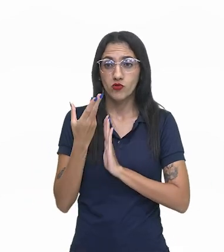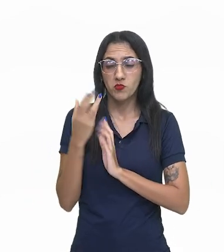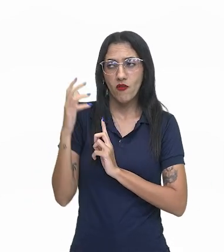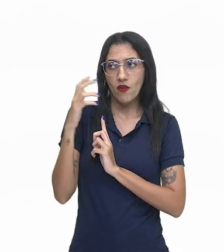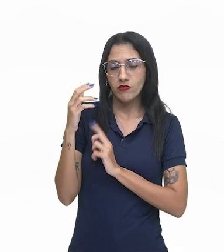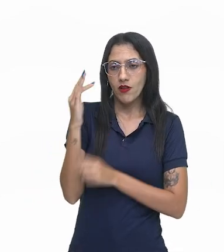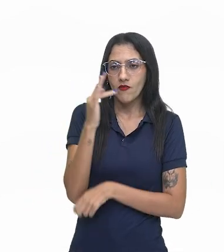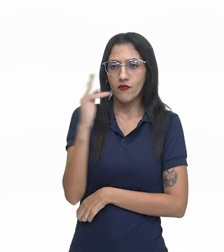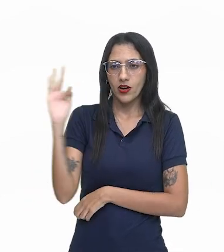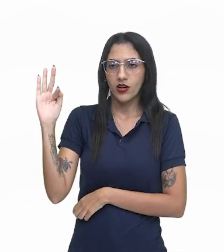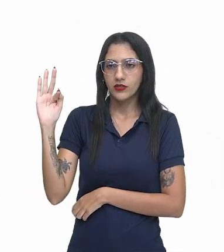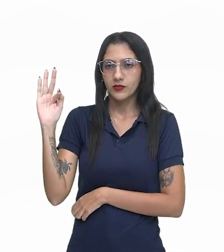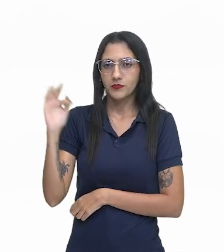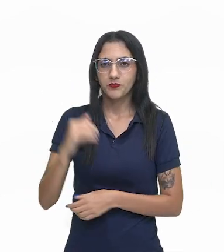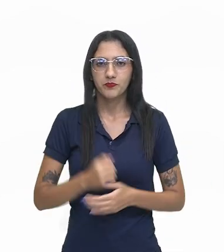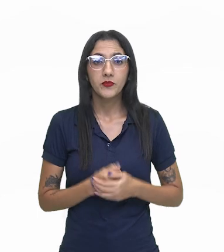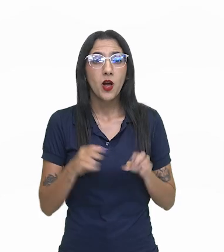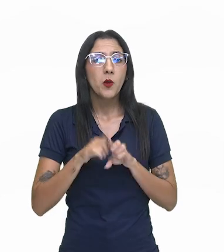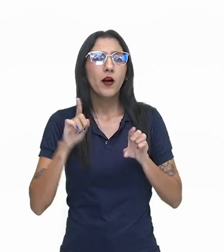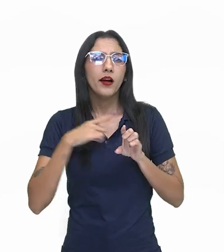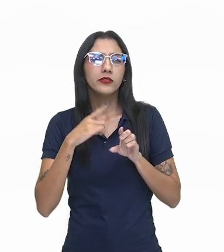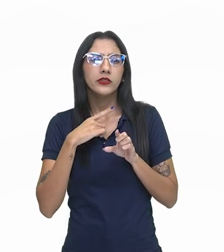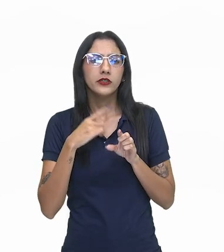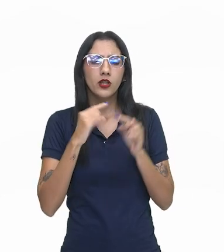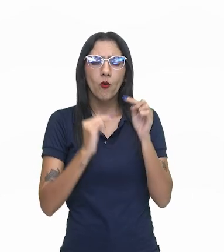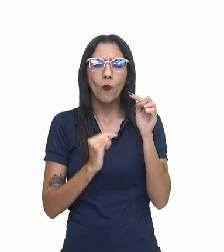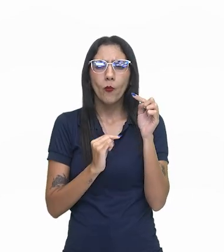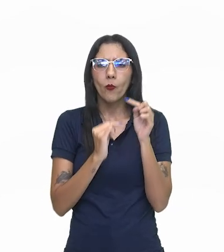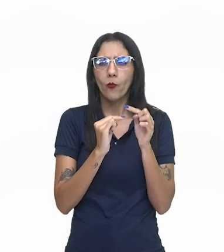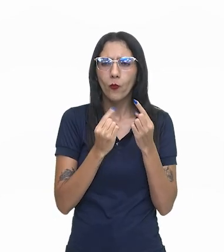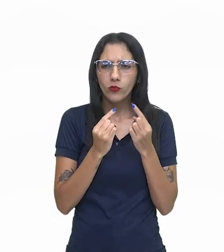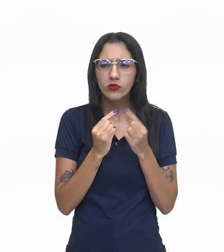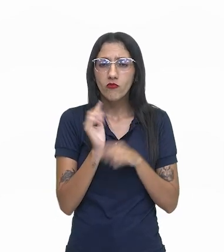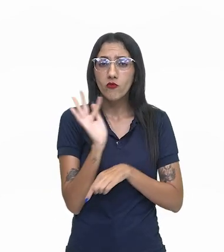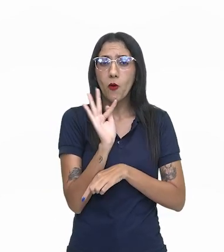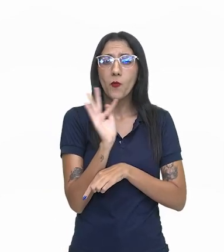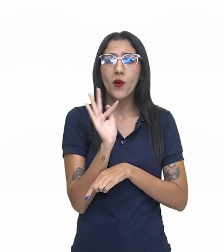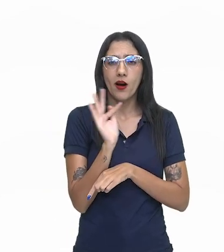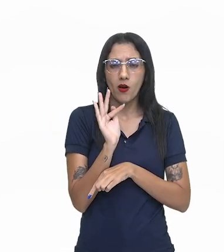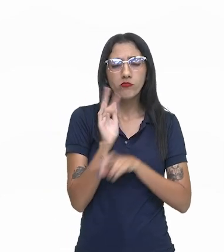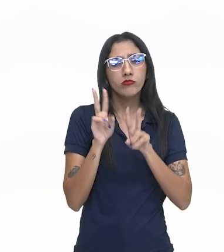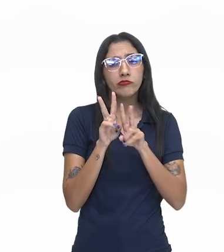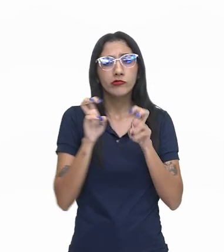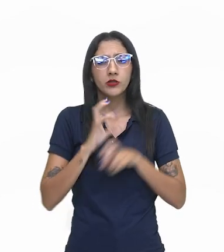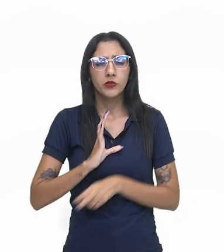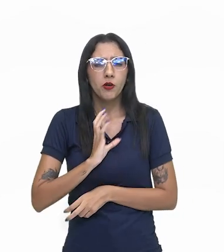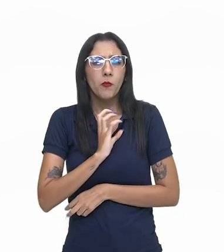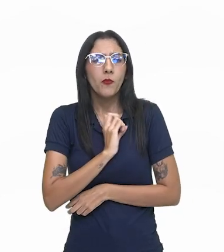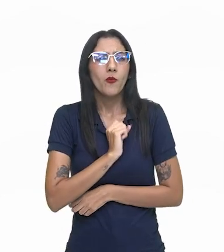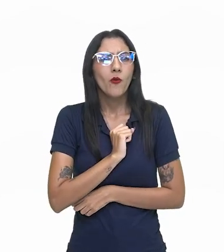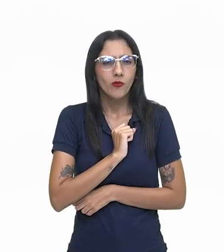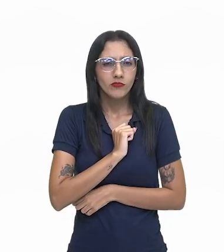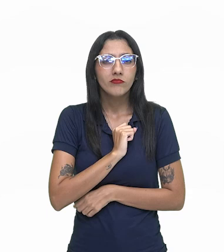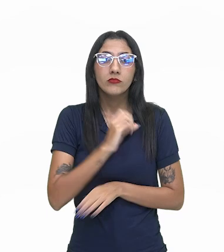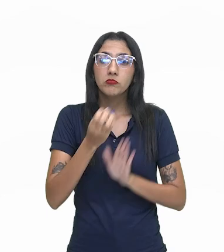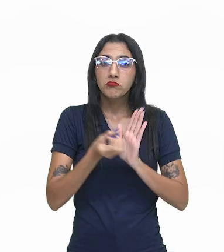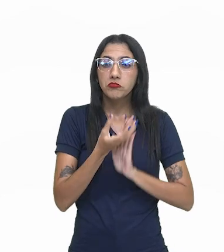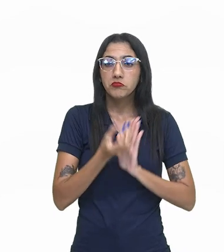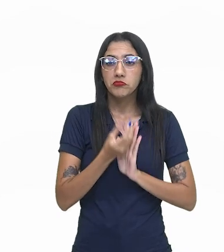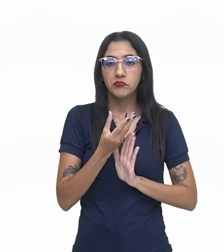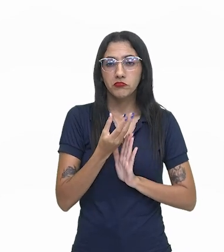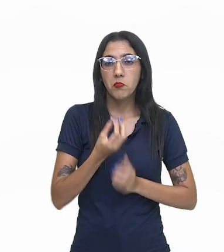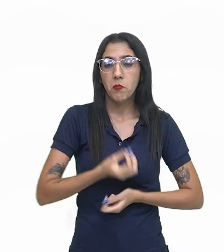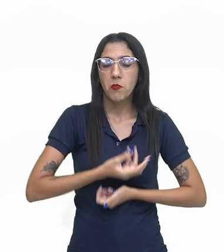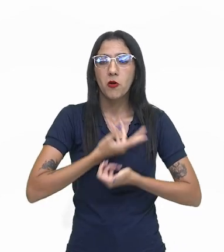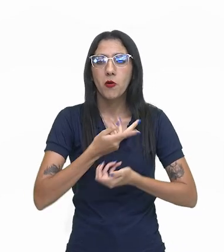França, mais cultas e de temáticas amorosas, nascia a produção poética